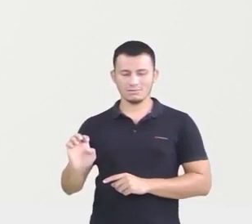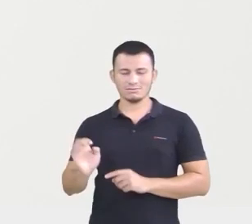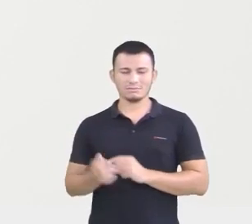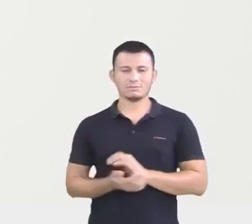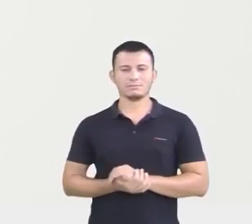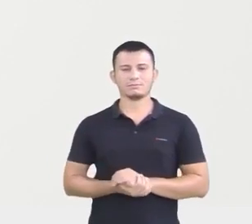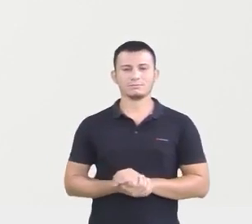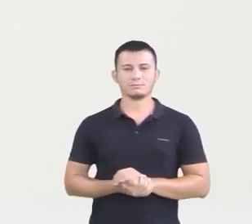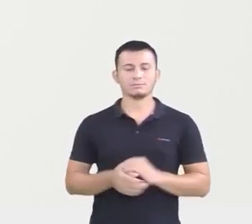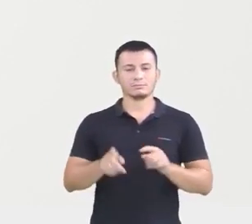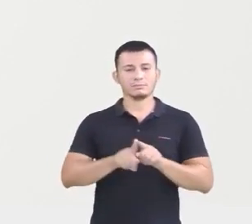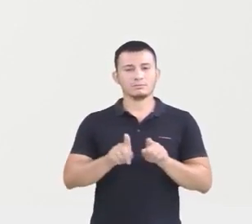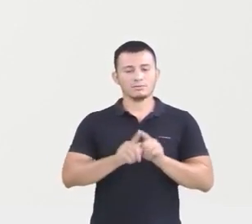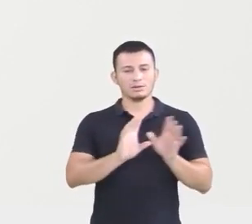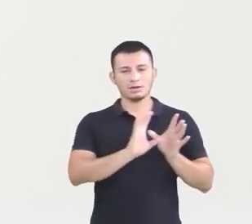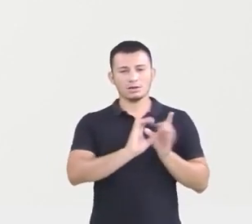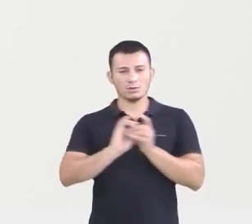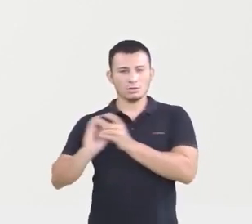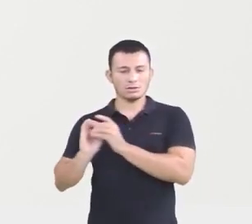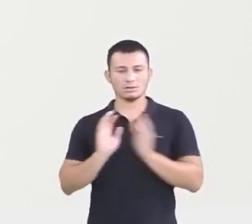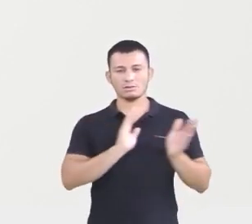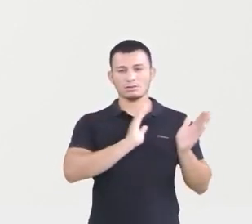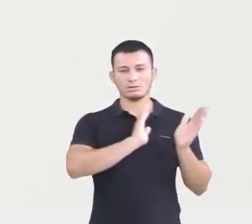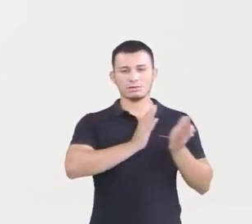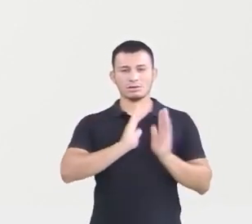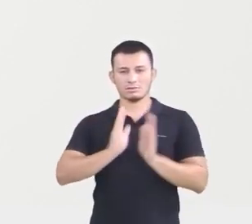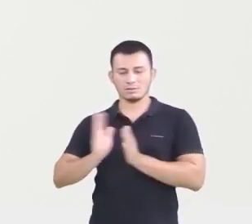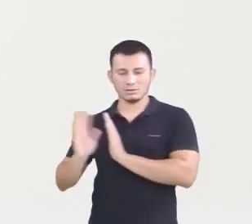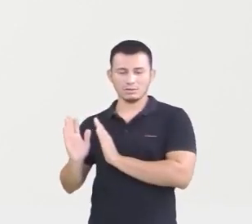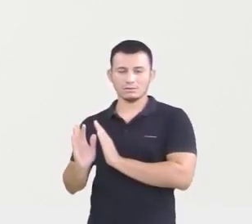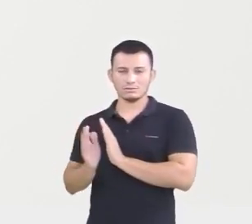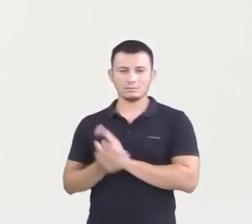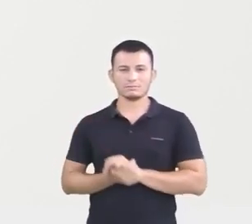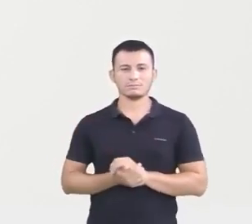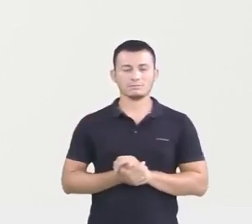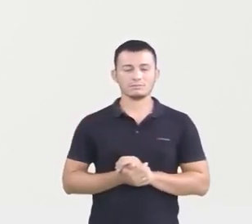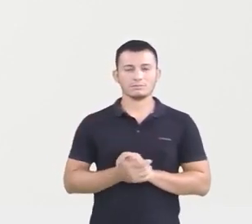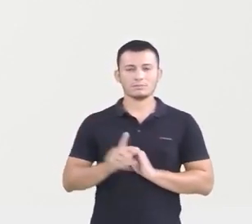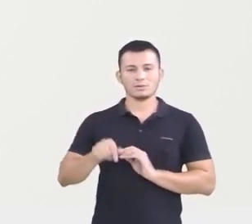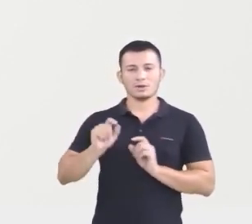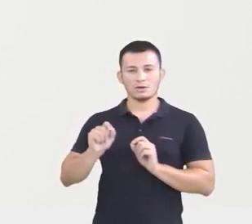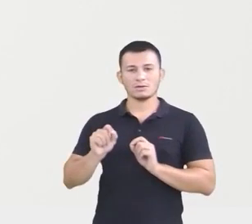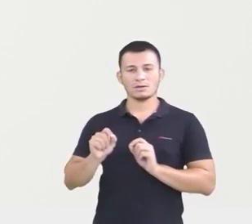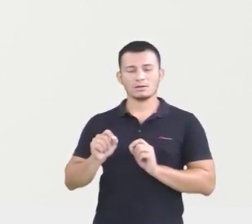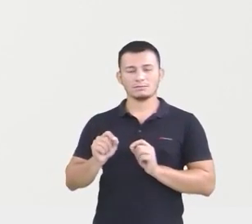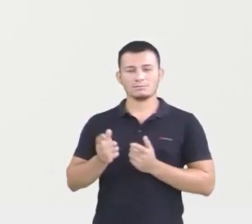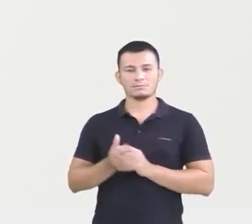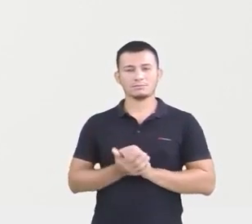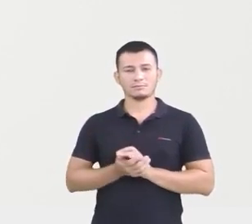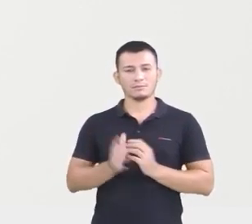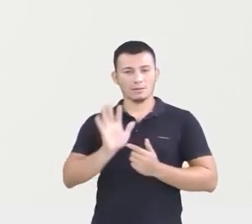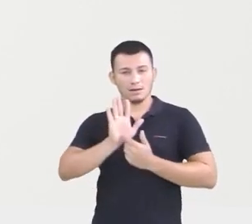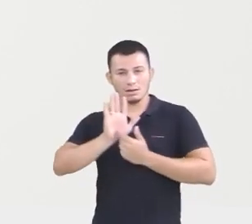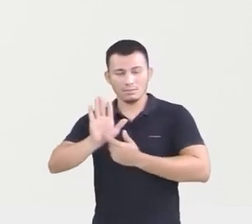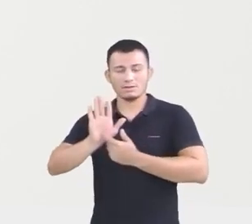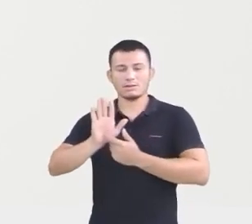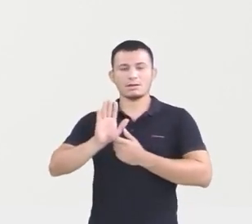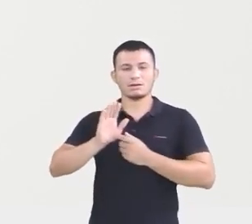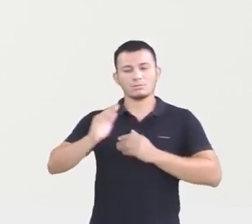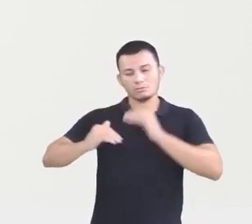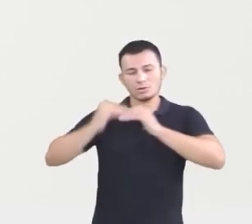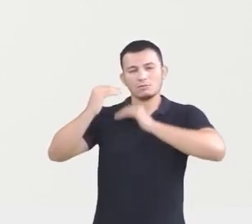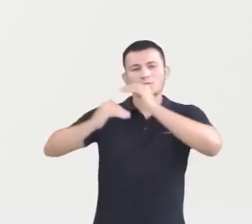também a coesão sequencial, que ela estabelece condições para o desenvolvimento